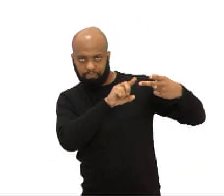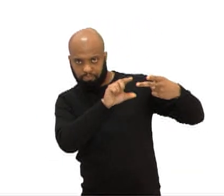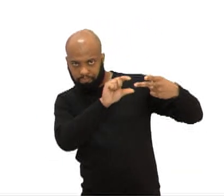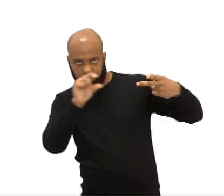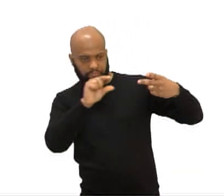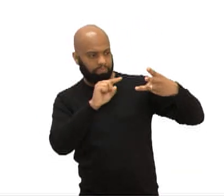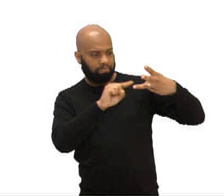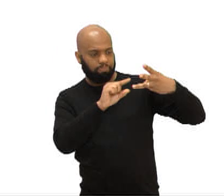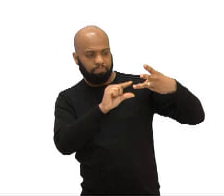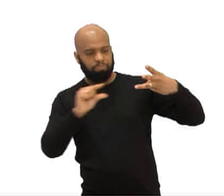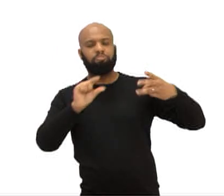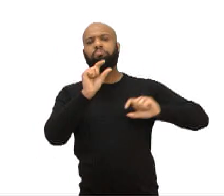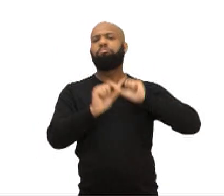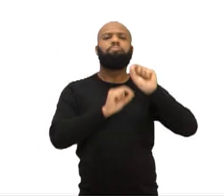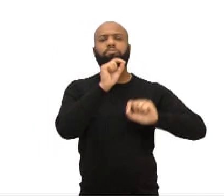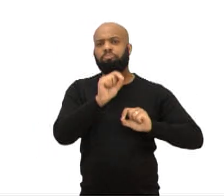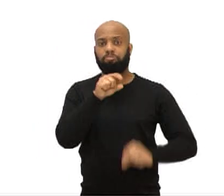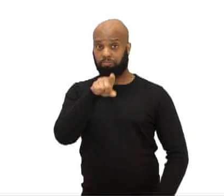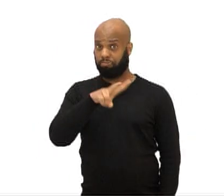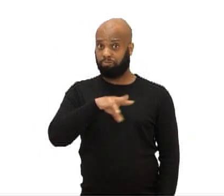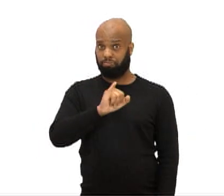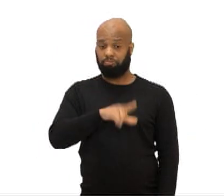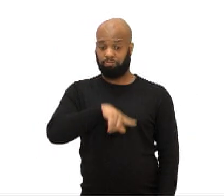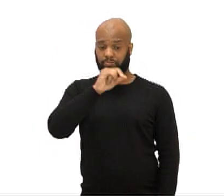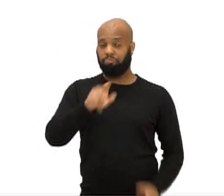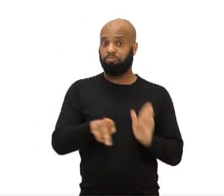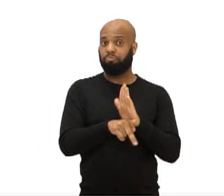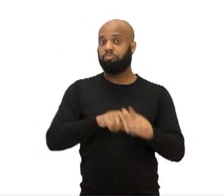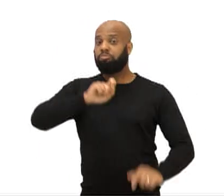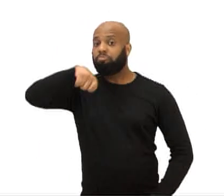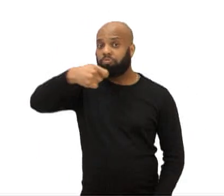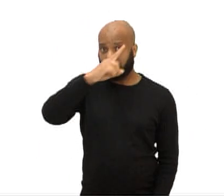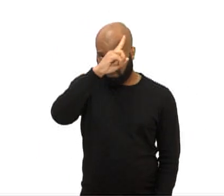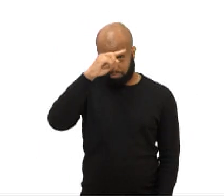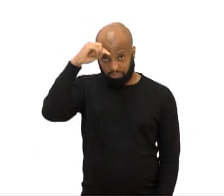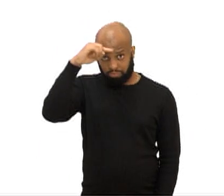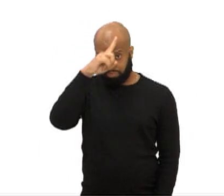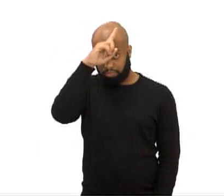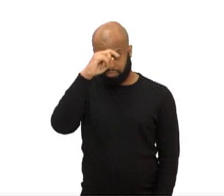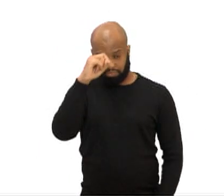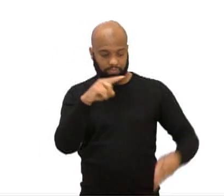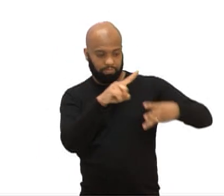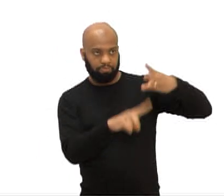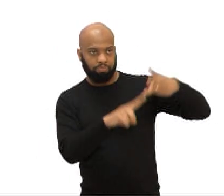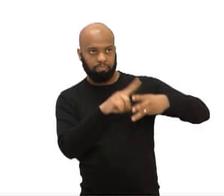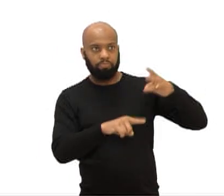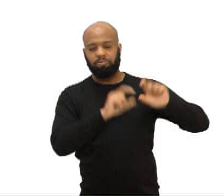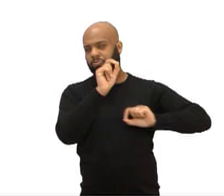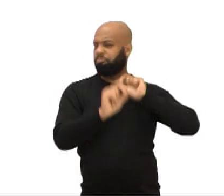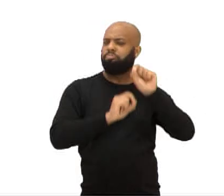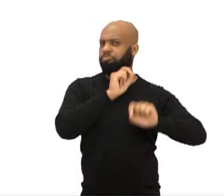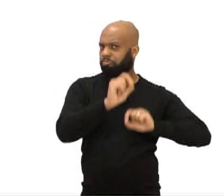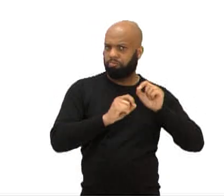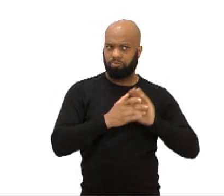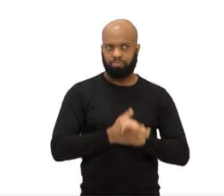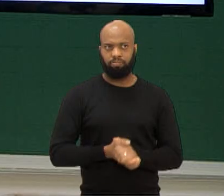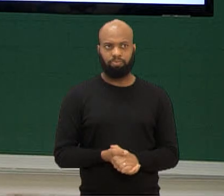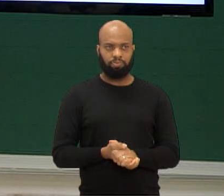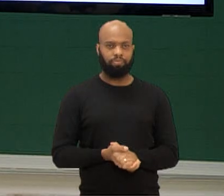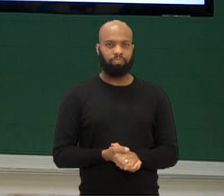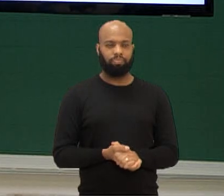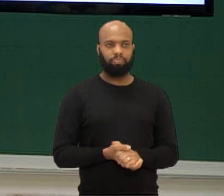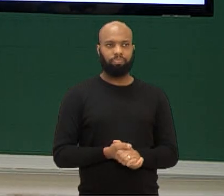concertos? Ou era uma artista mexicana, pintava autorretratos? Ou era uma artista espanhola e pintava quadros